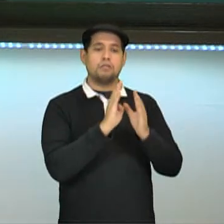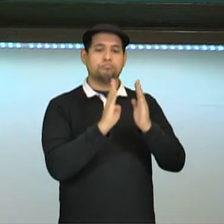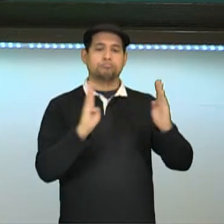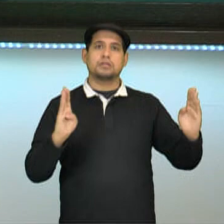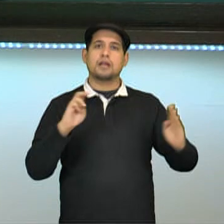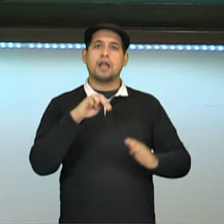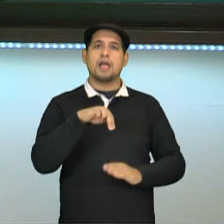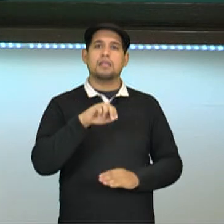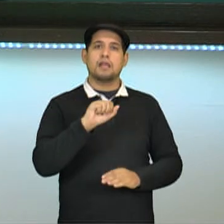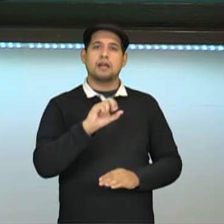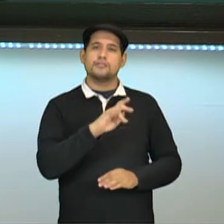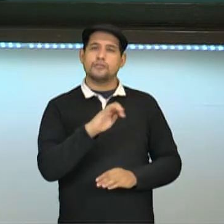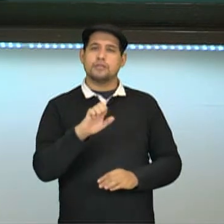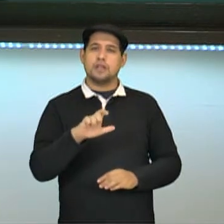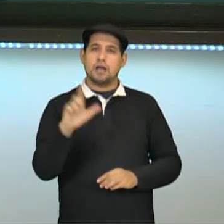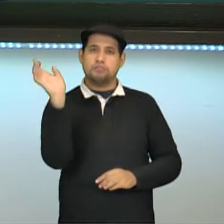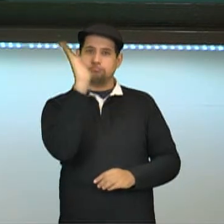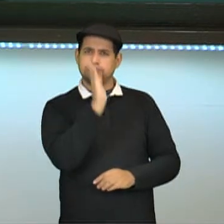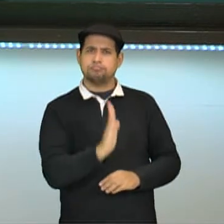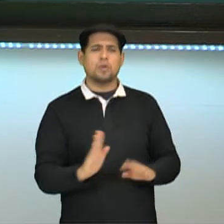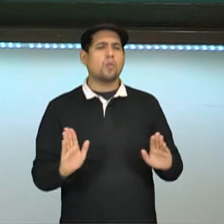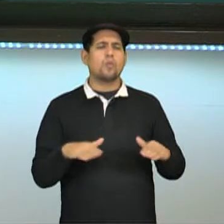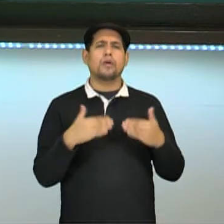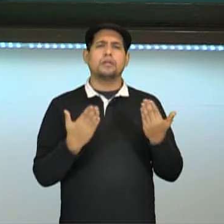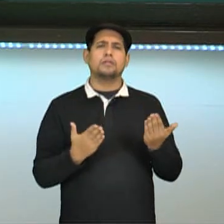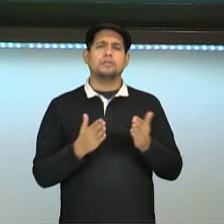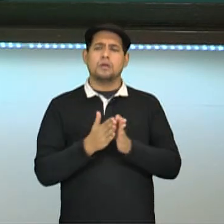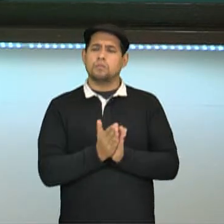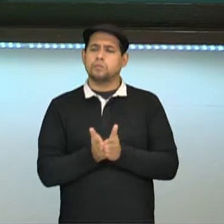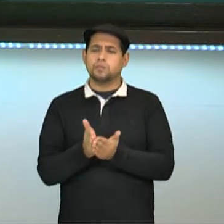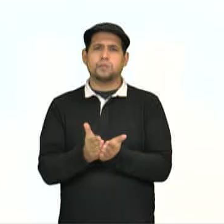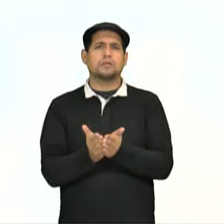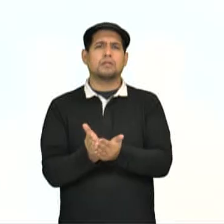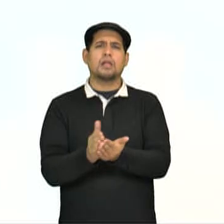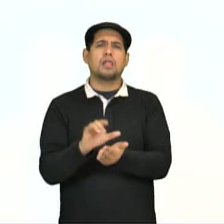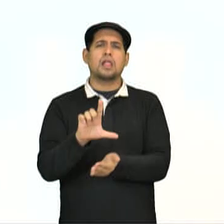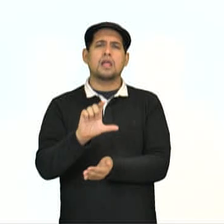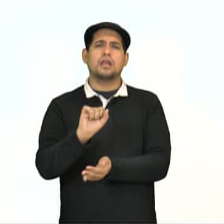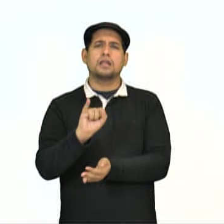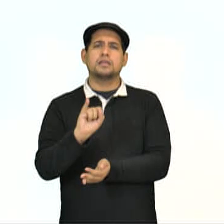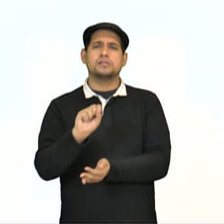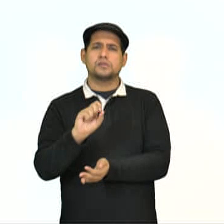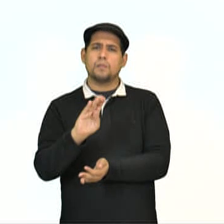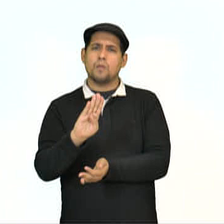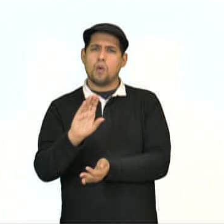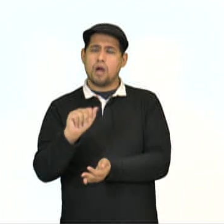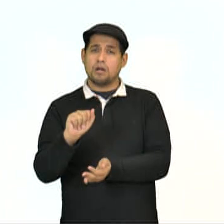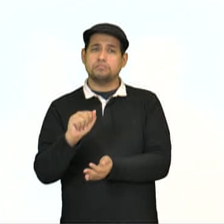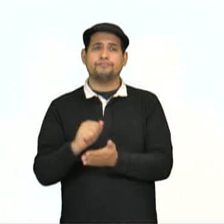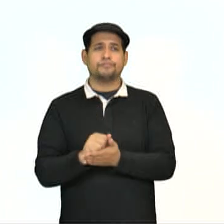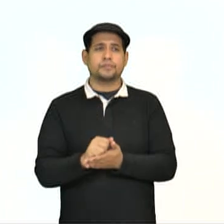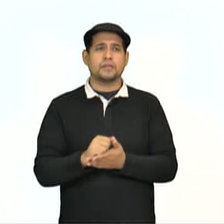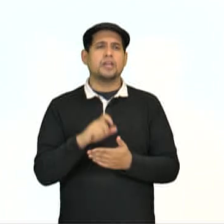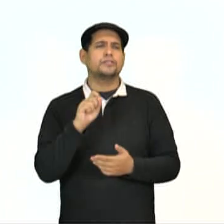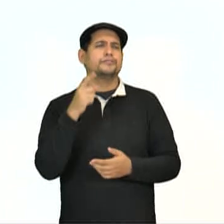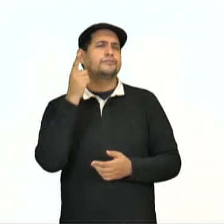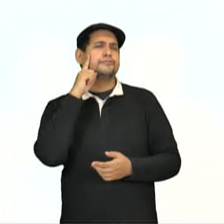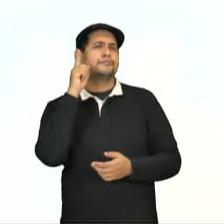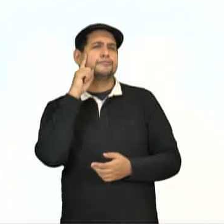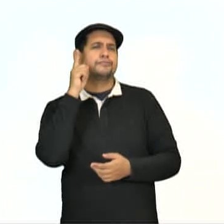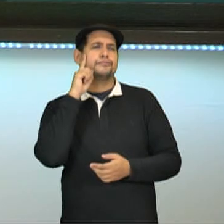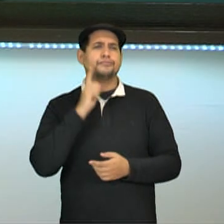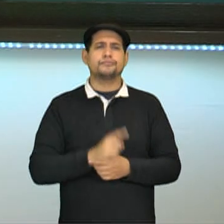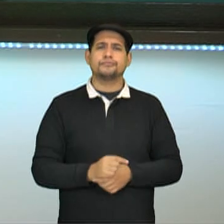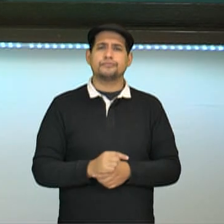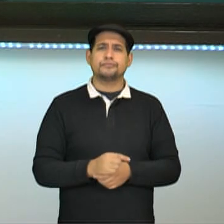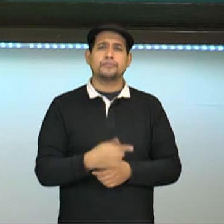Bom, quando que ocorre o embarque em Lisboa? Em 29 de novembro de 1807. Quando é